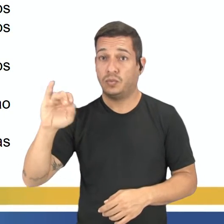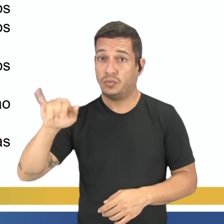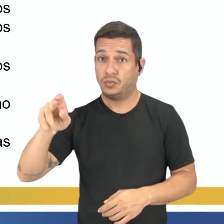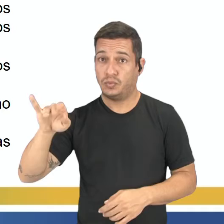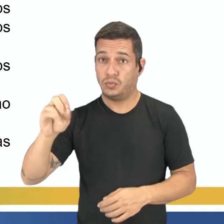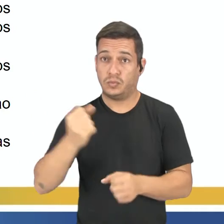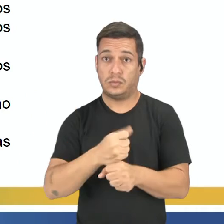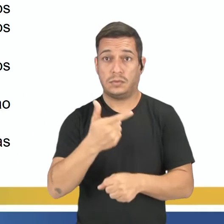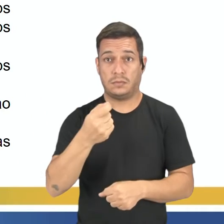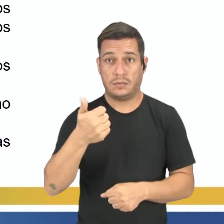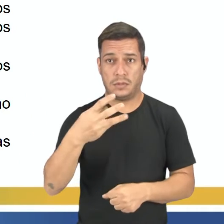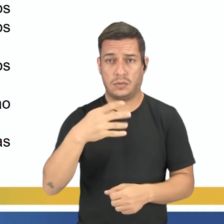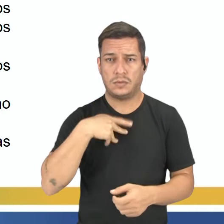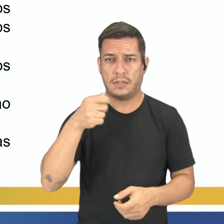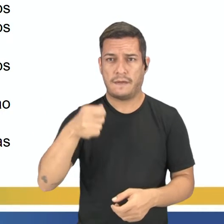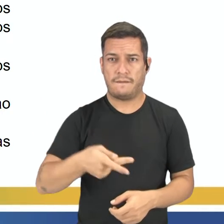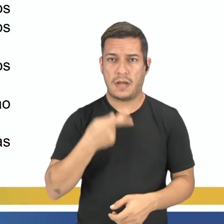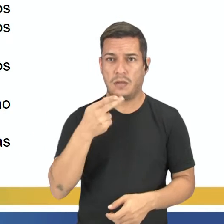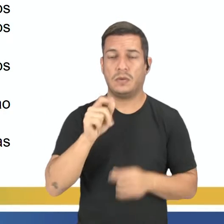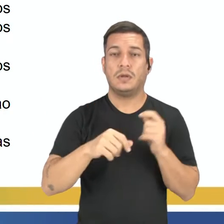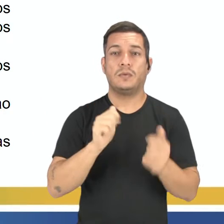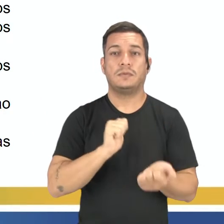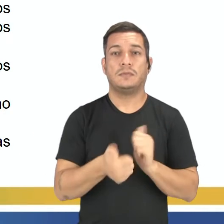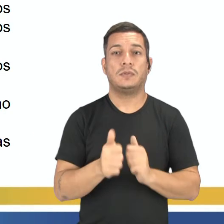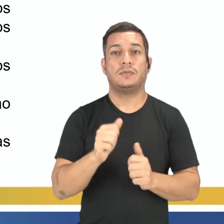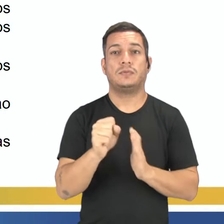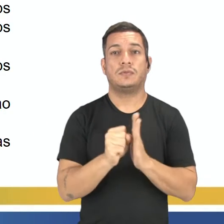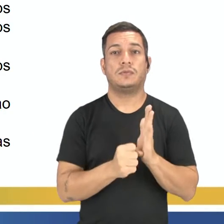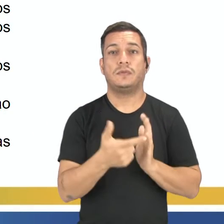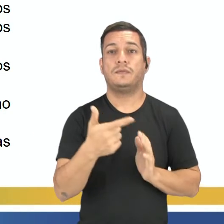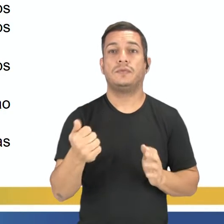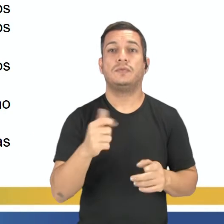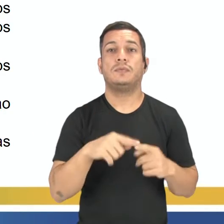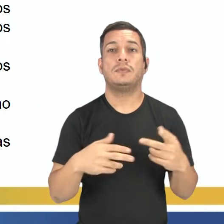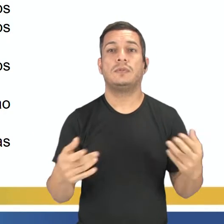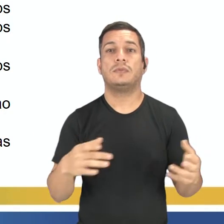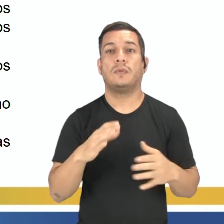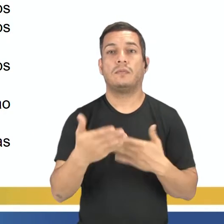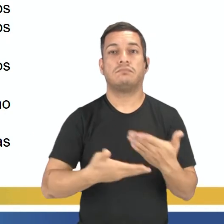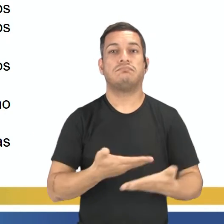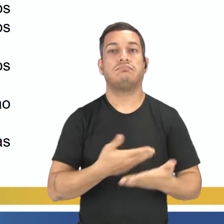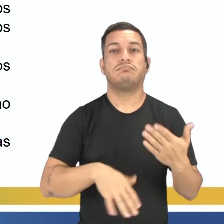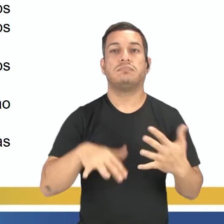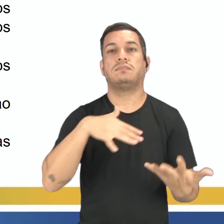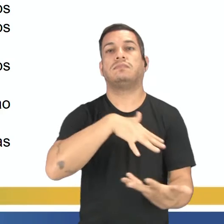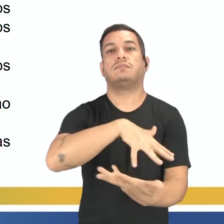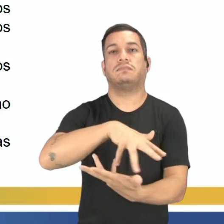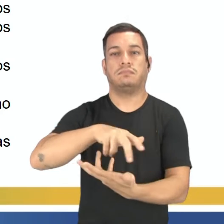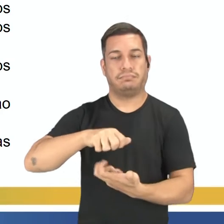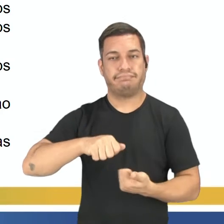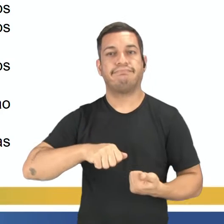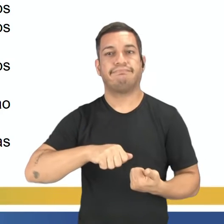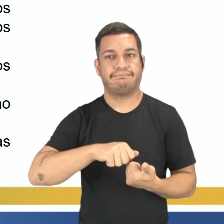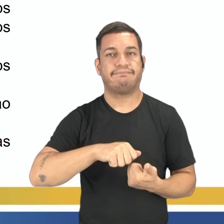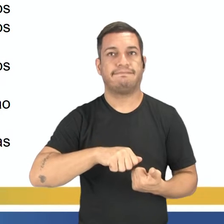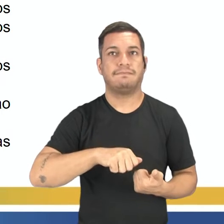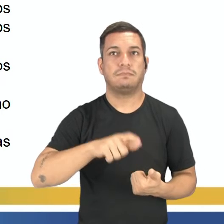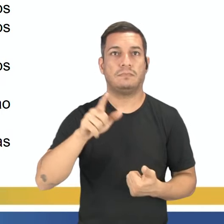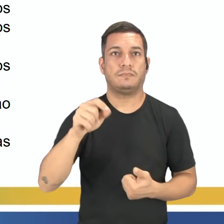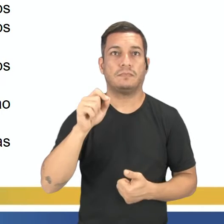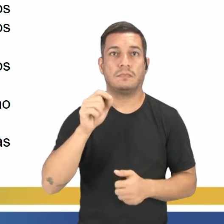ele afirma que o esporte do século XXI é um produto comercializado mundialmente em grande escala,